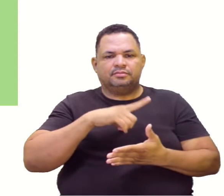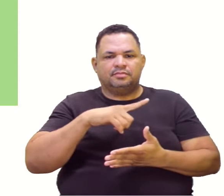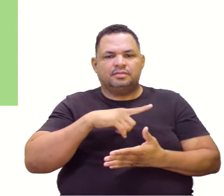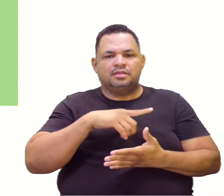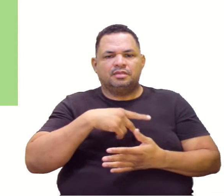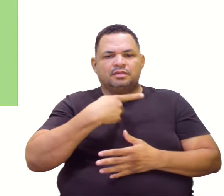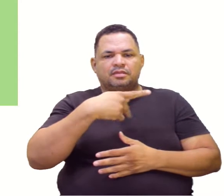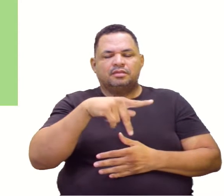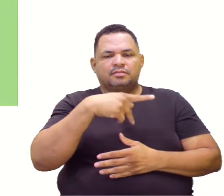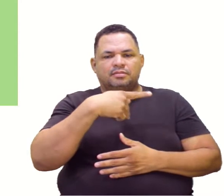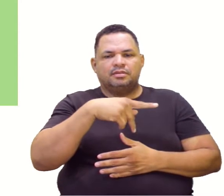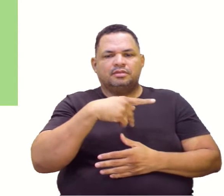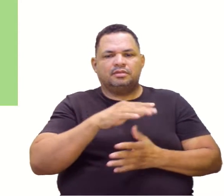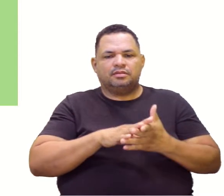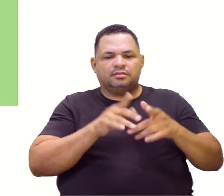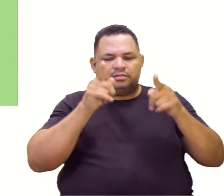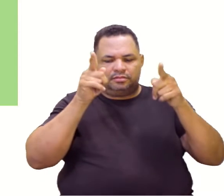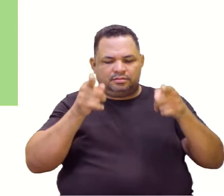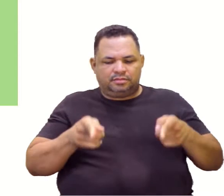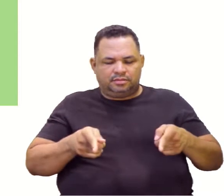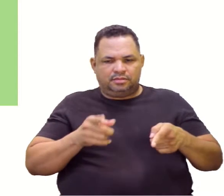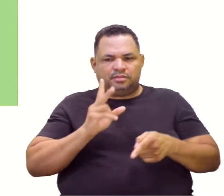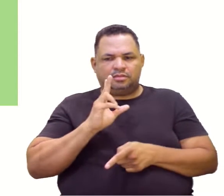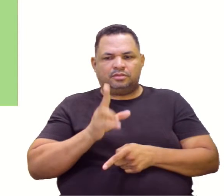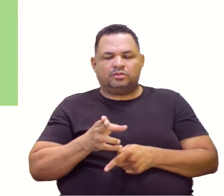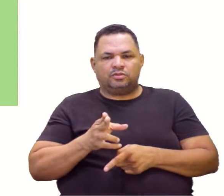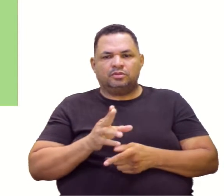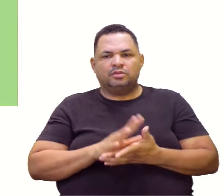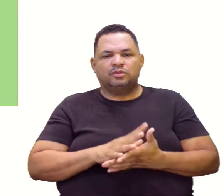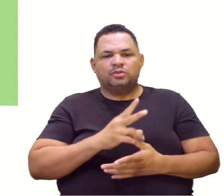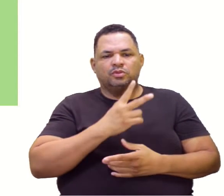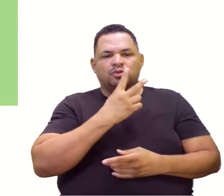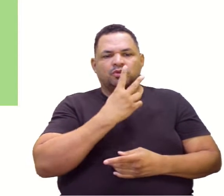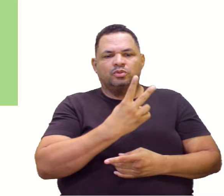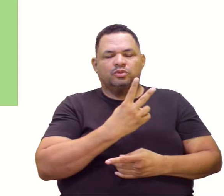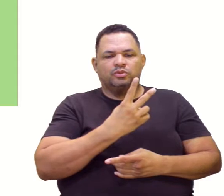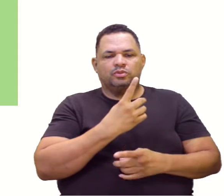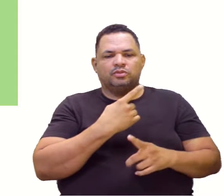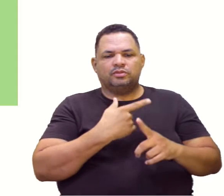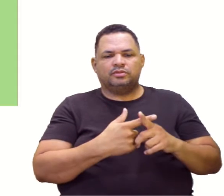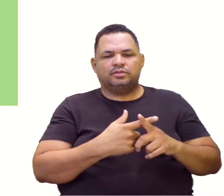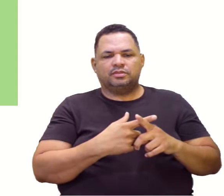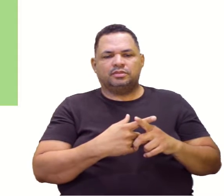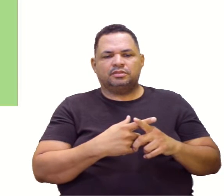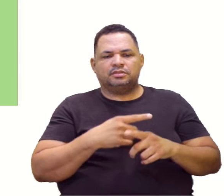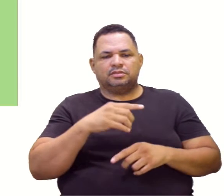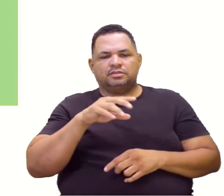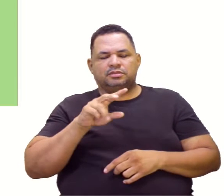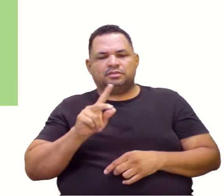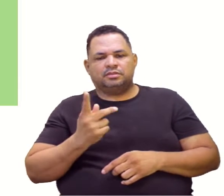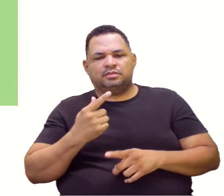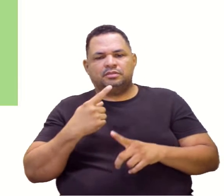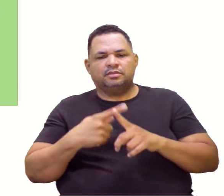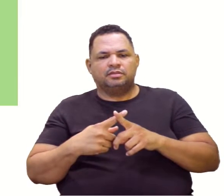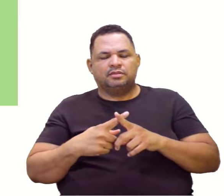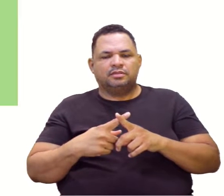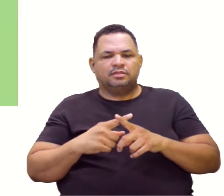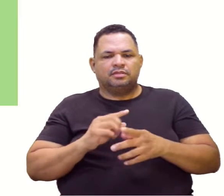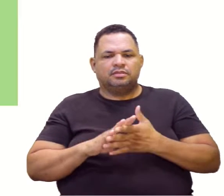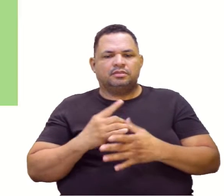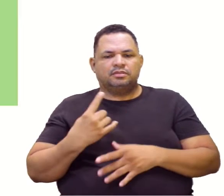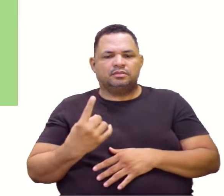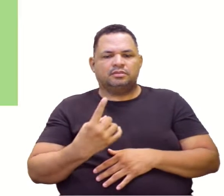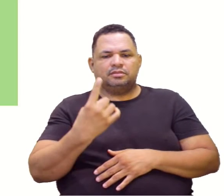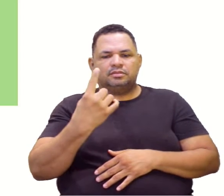possui pares de lados paralelos iguais. Então eu posso fazer 2 vezes o tamanho da base, mais 2 vezes o tamanho da altura?